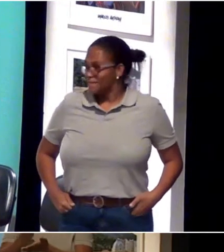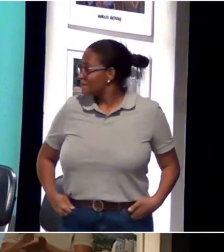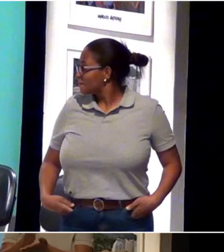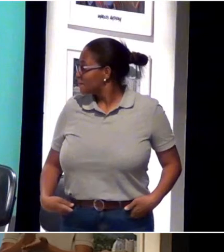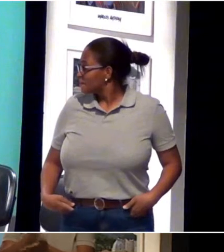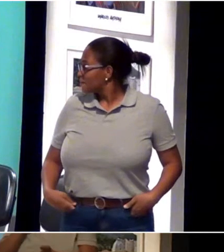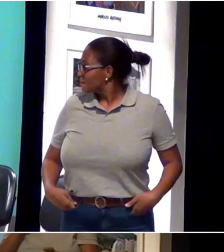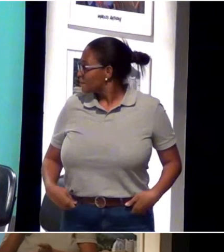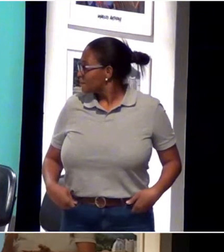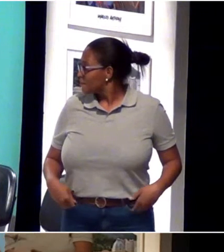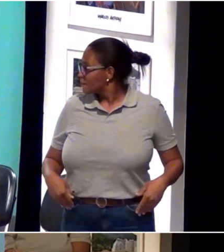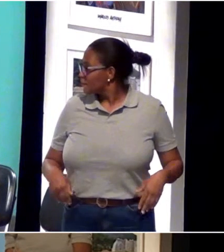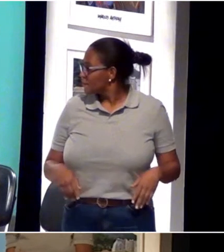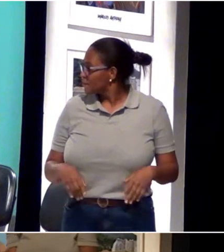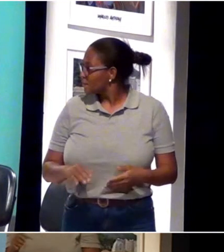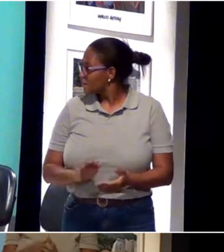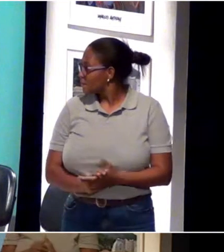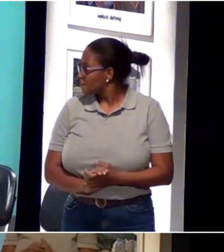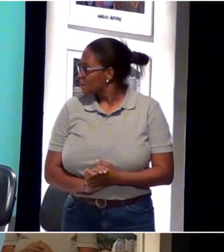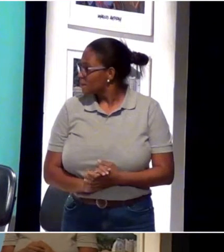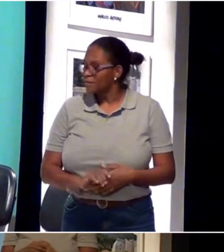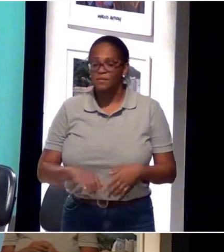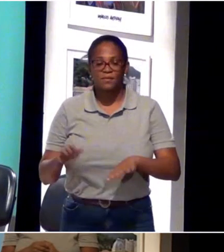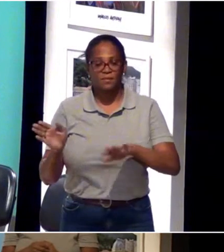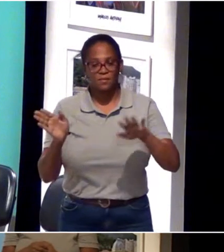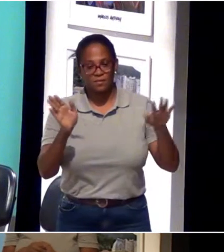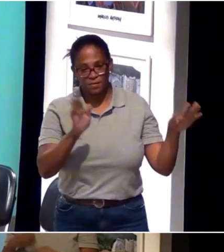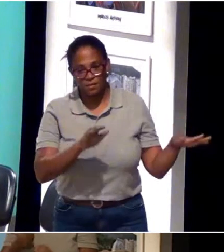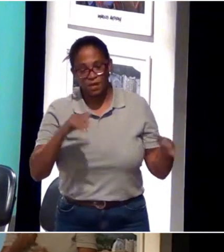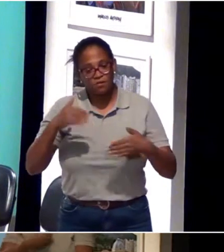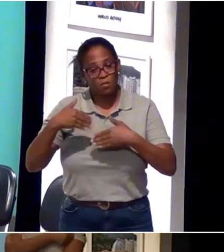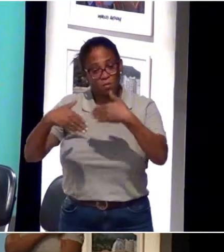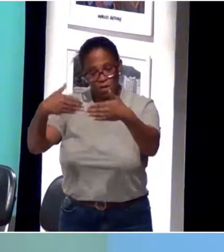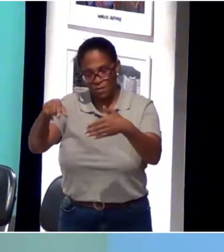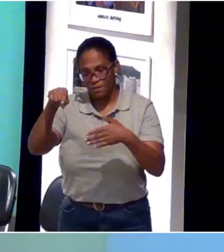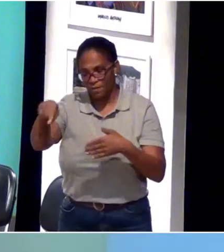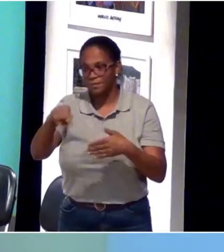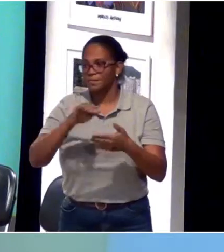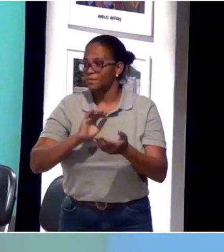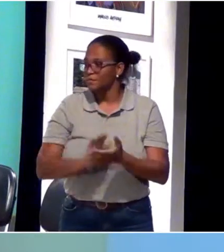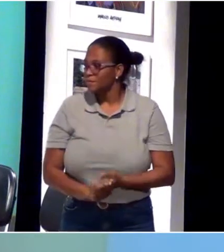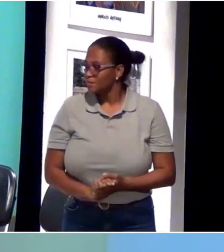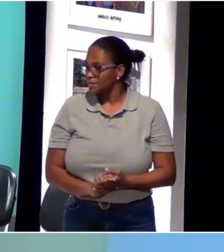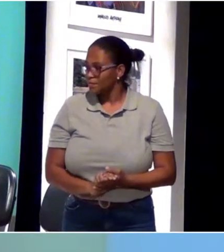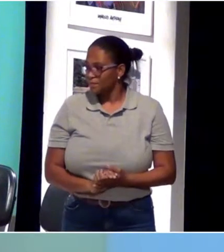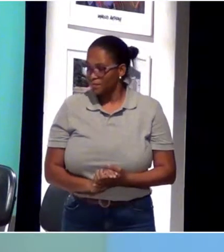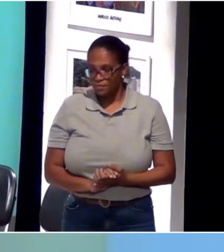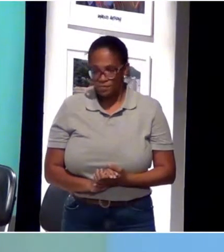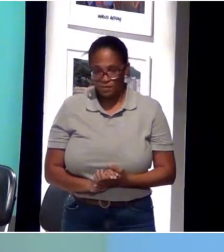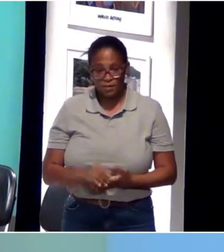No mesmo período, eu atendi, que é no SAM, né? E a gente vai um pouquinho para frente, que chega no SAM,